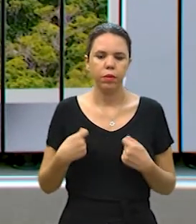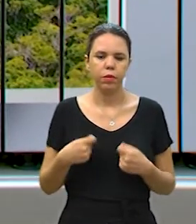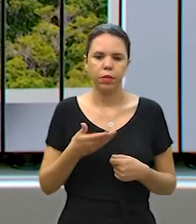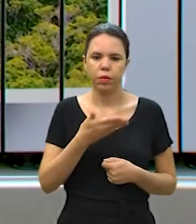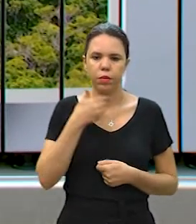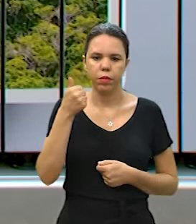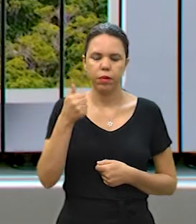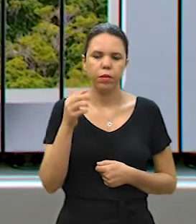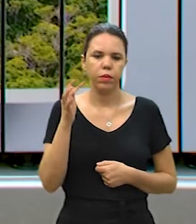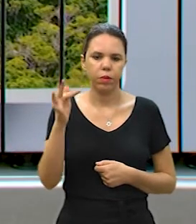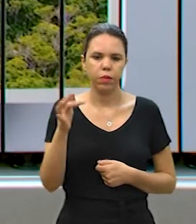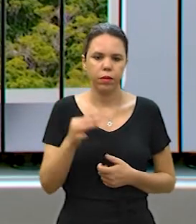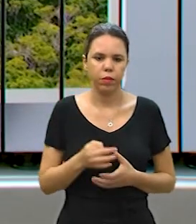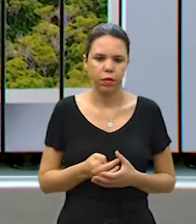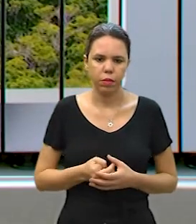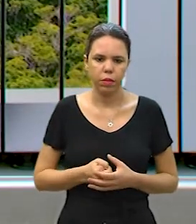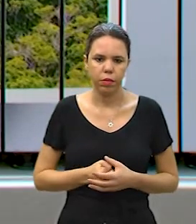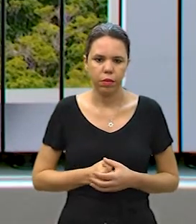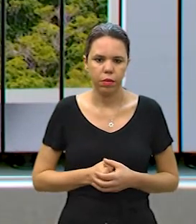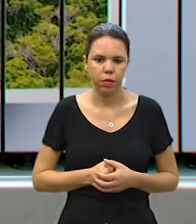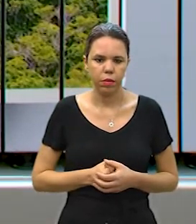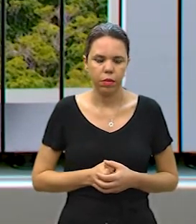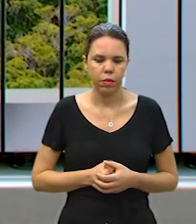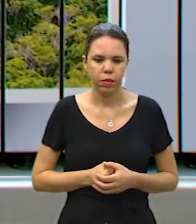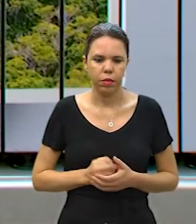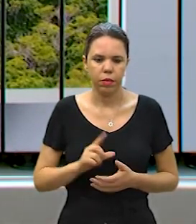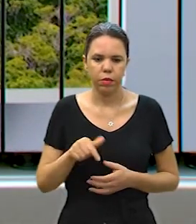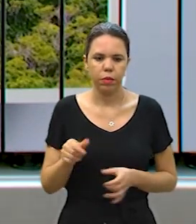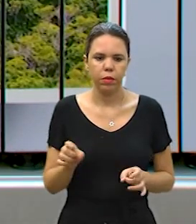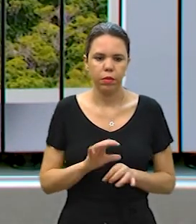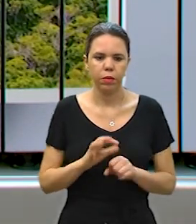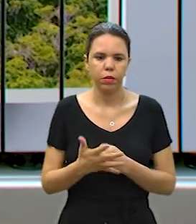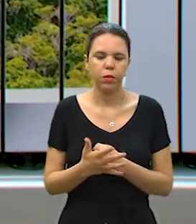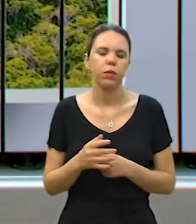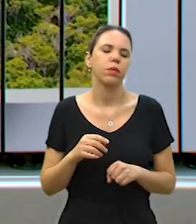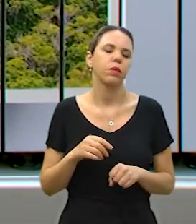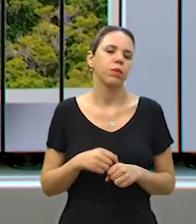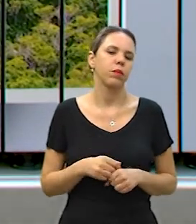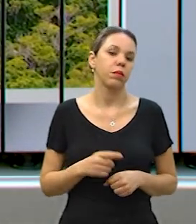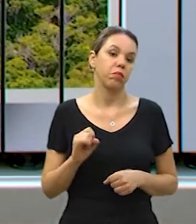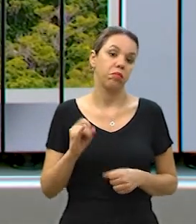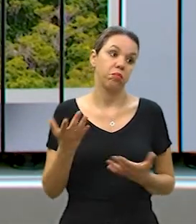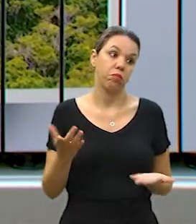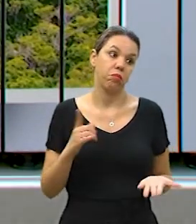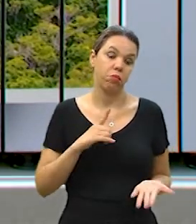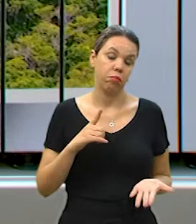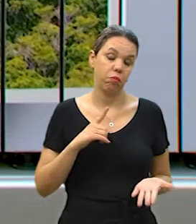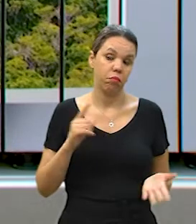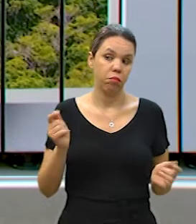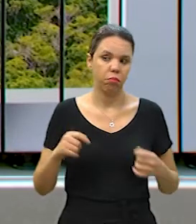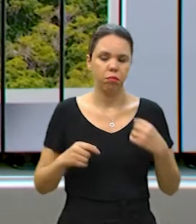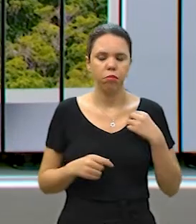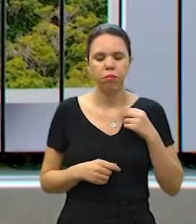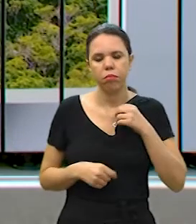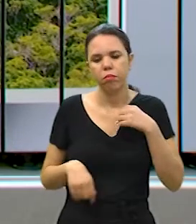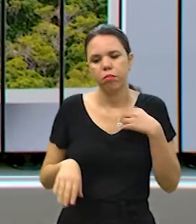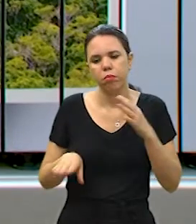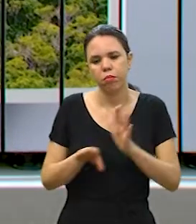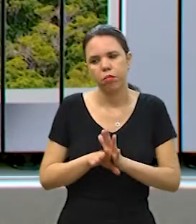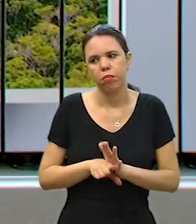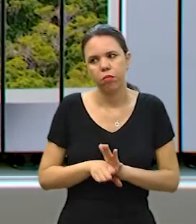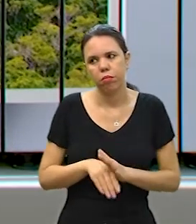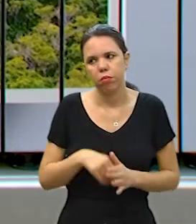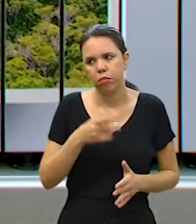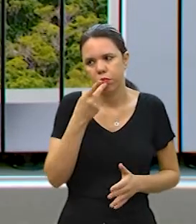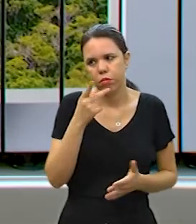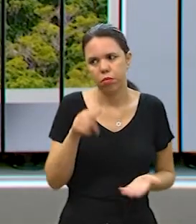para o futuro e, quiçá, no pós-pandemia, se é que nós vamos ter possibilidade de chegar a poder dizer